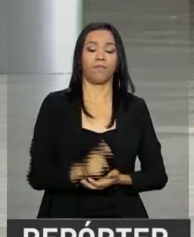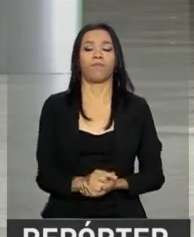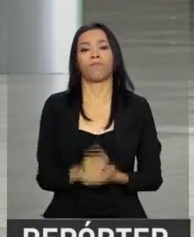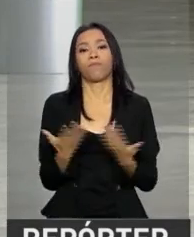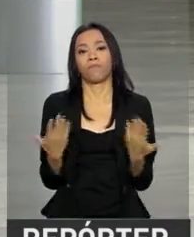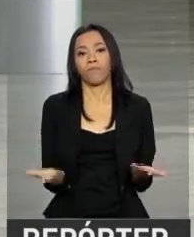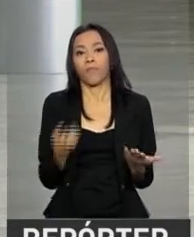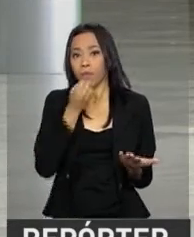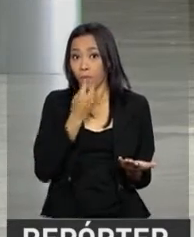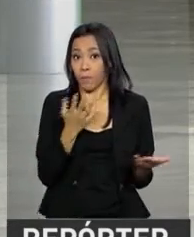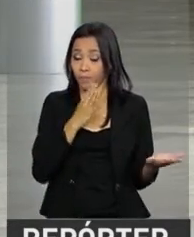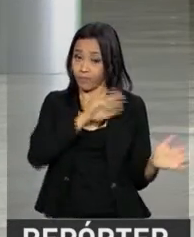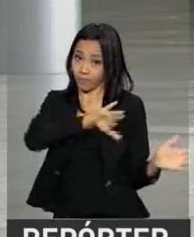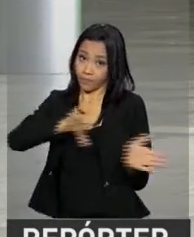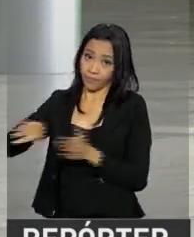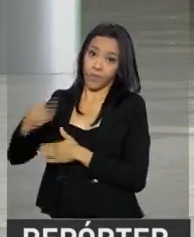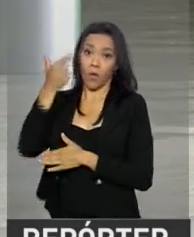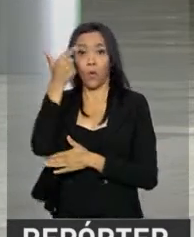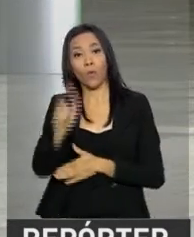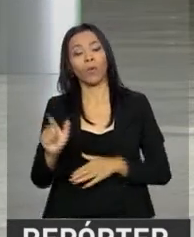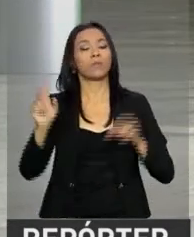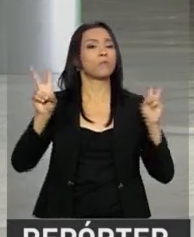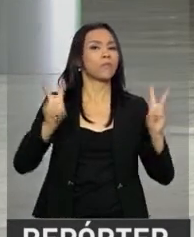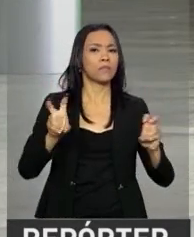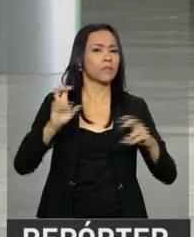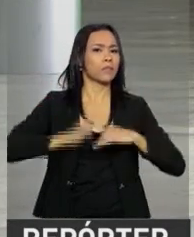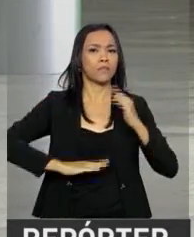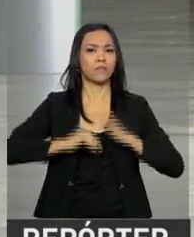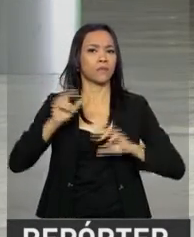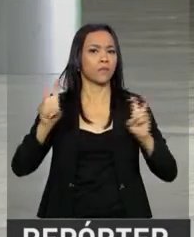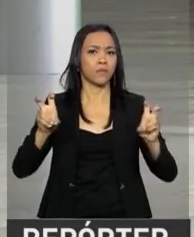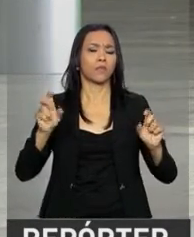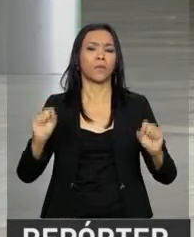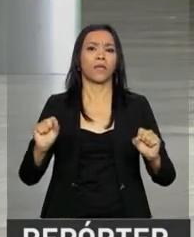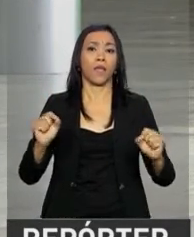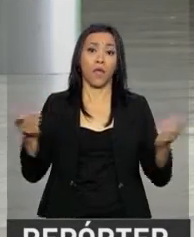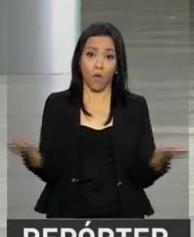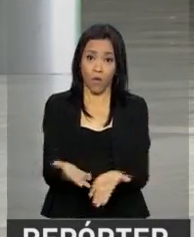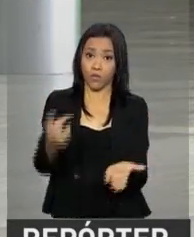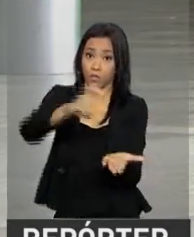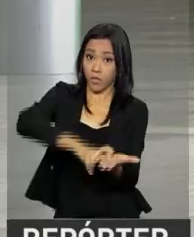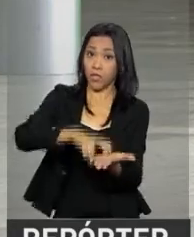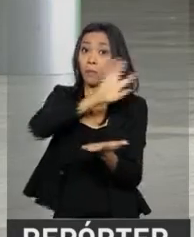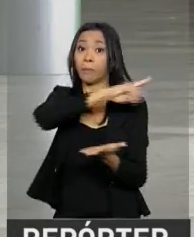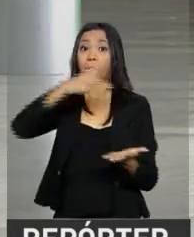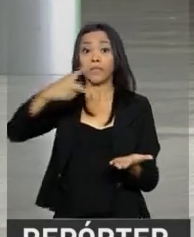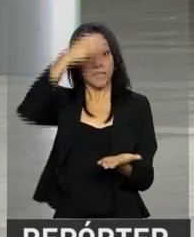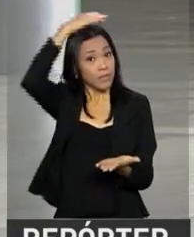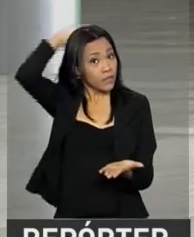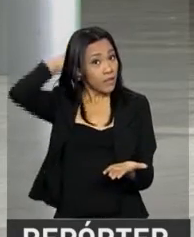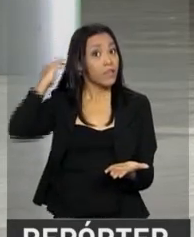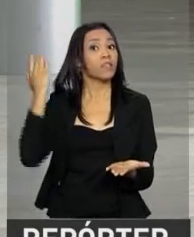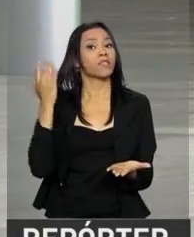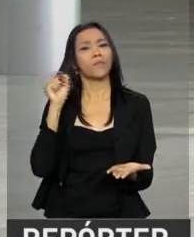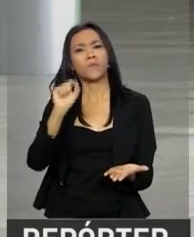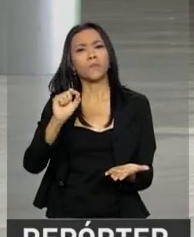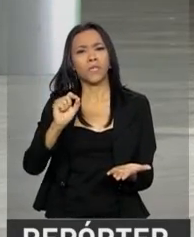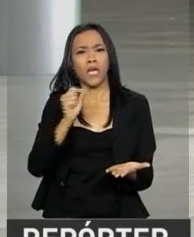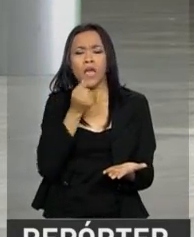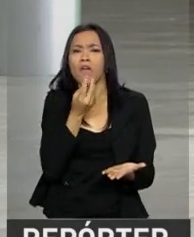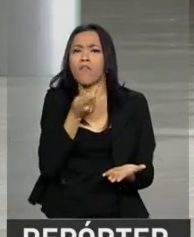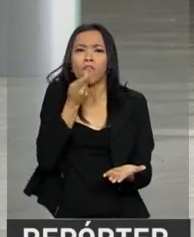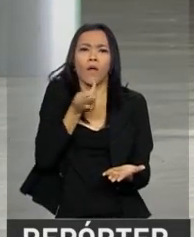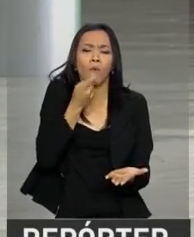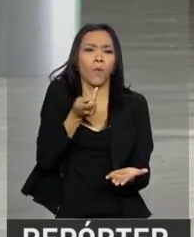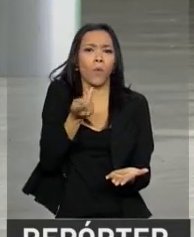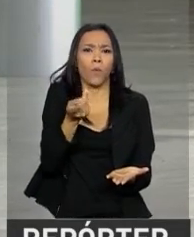Bom, mudando um pouco de assunto, falando um pouco de outro assunto agora, agora pela manhã o presidente Michel Temer repercutiu nas redes